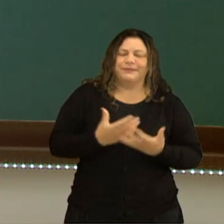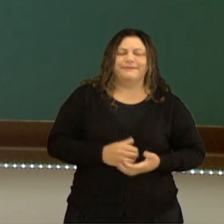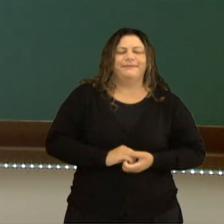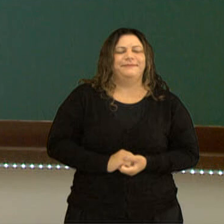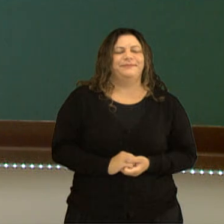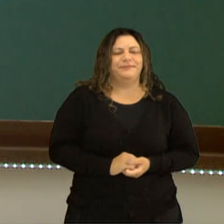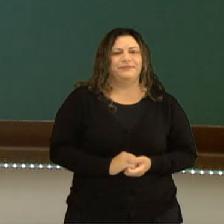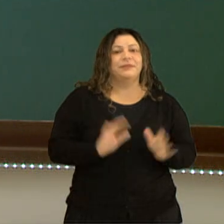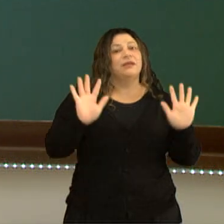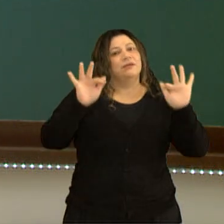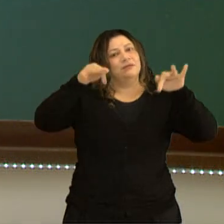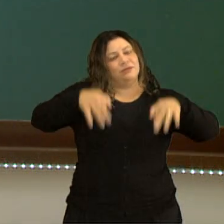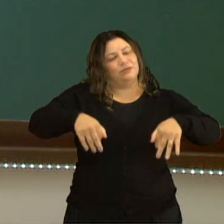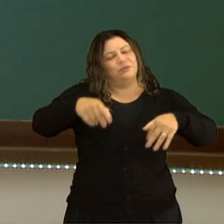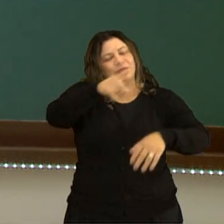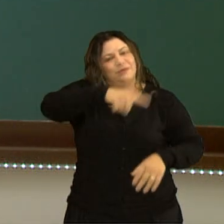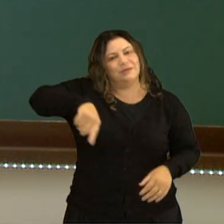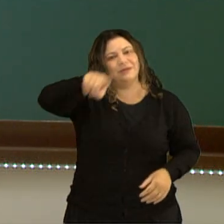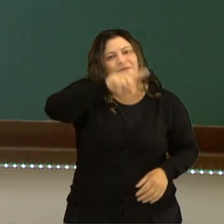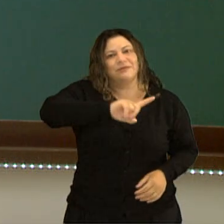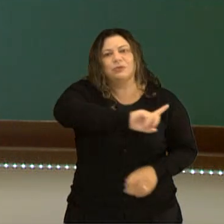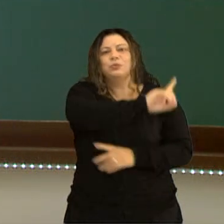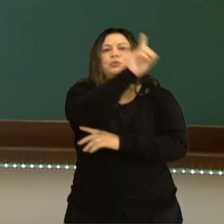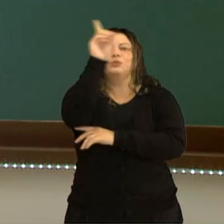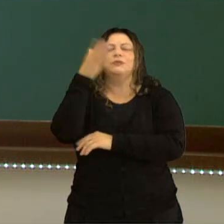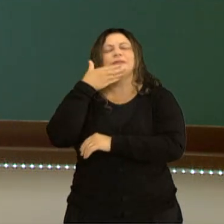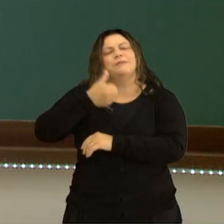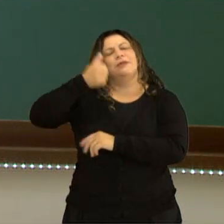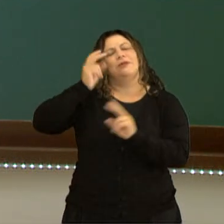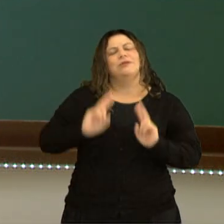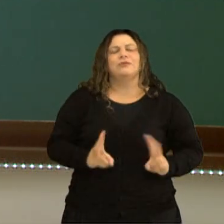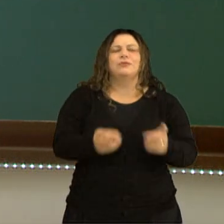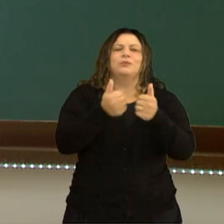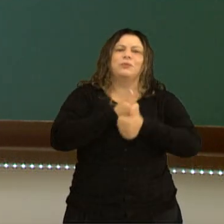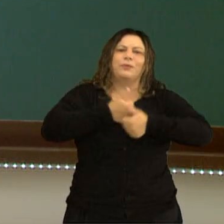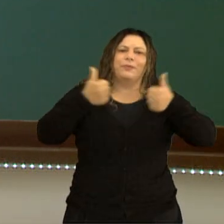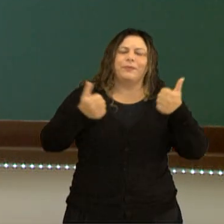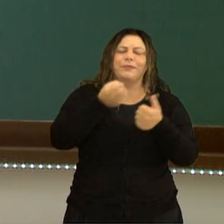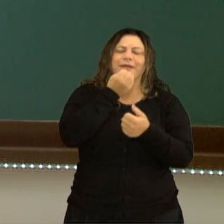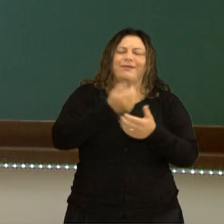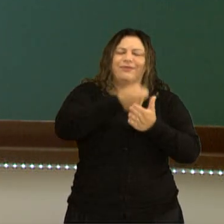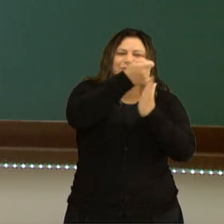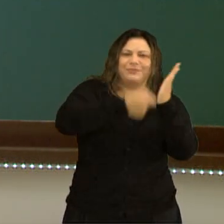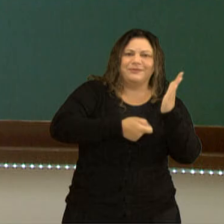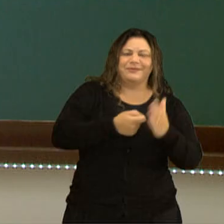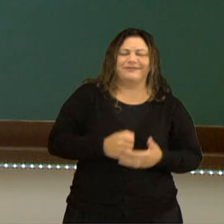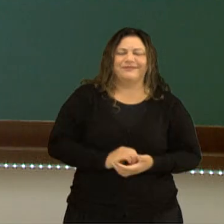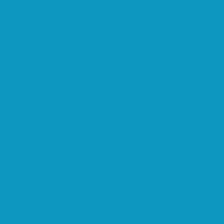estamos no fim. Desejo a você dias melhores, continue bem e uma ótima produção.